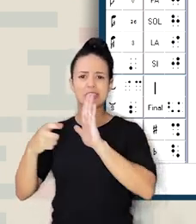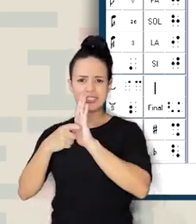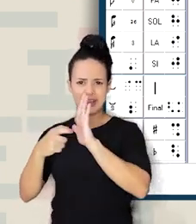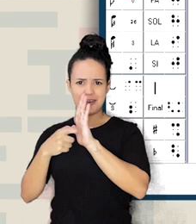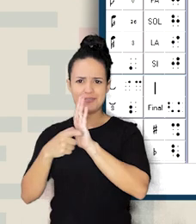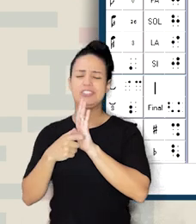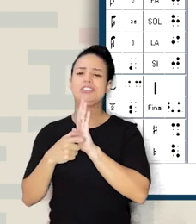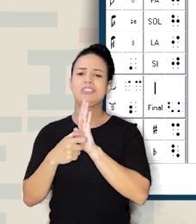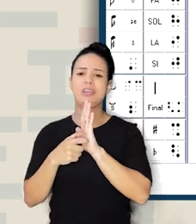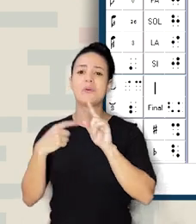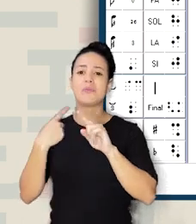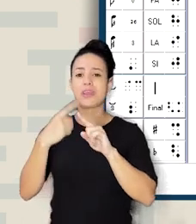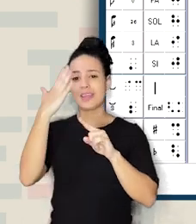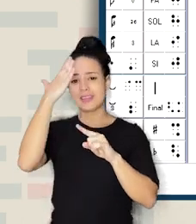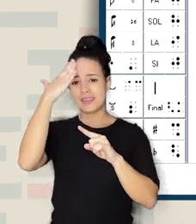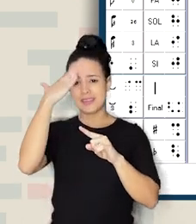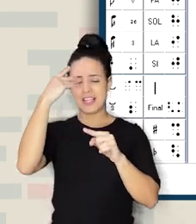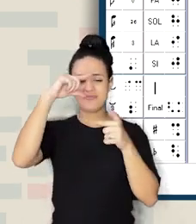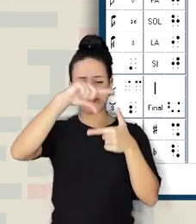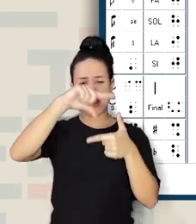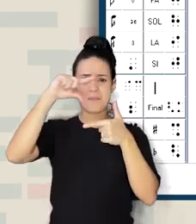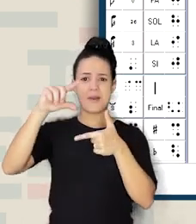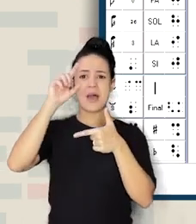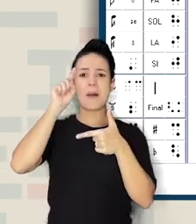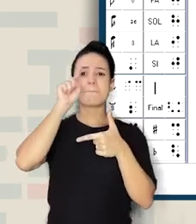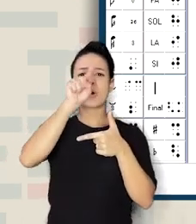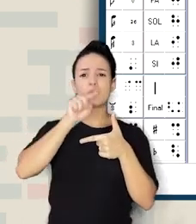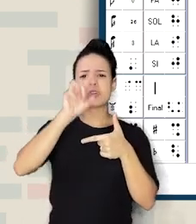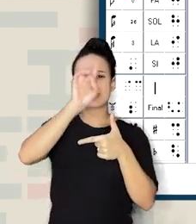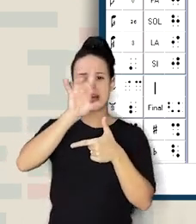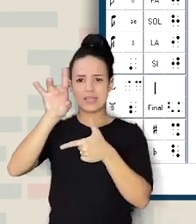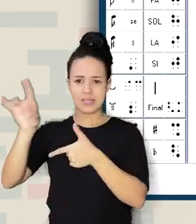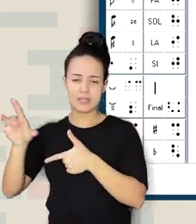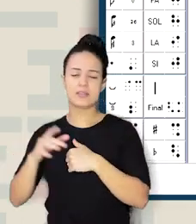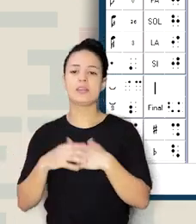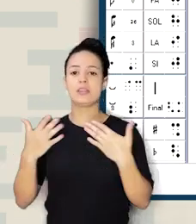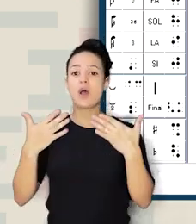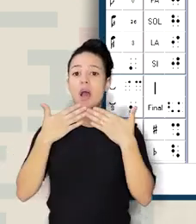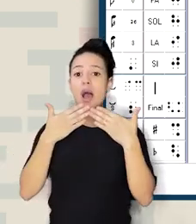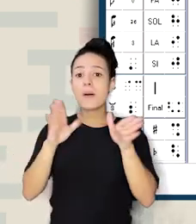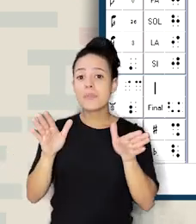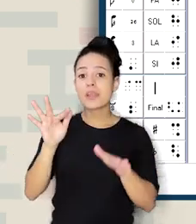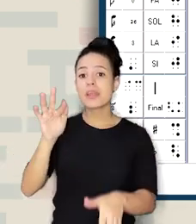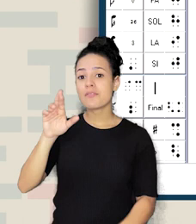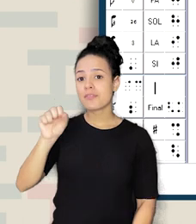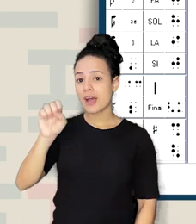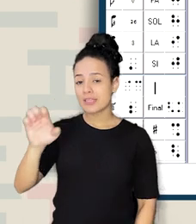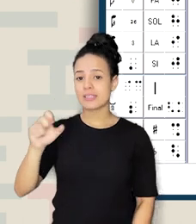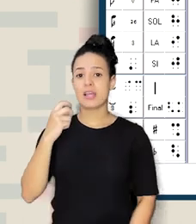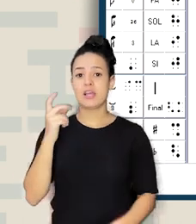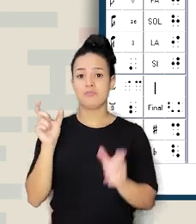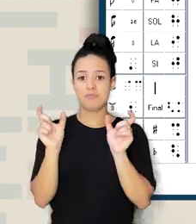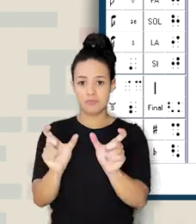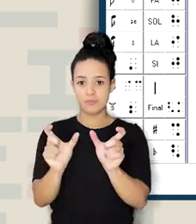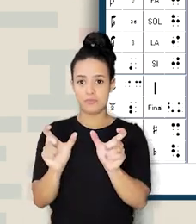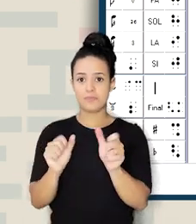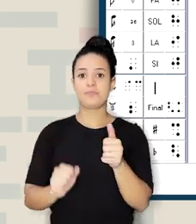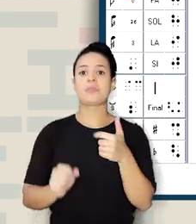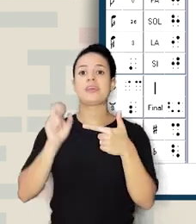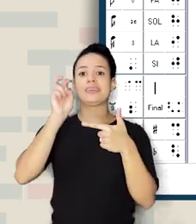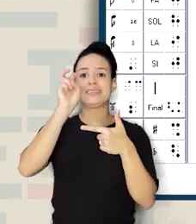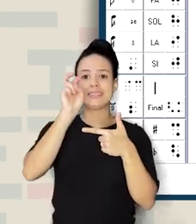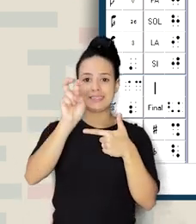fala outras coisas porque ele entende ponto por ponto, né? Cela por cela. Então, vou fazer o sinal de abrir